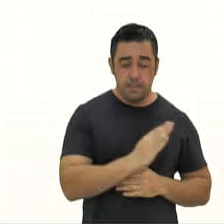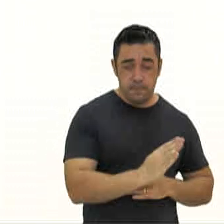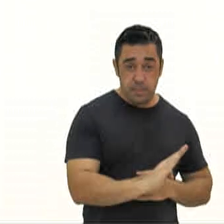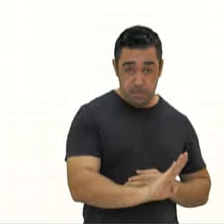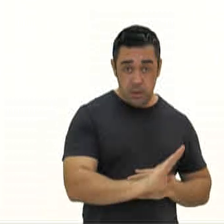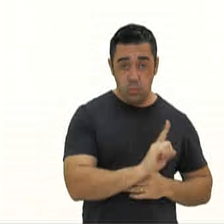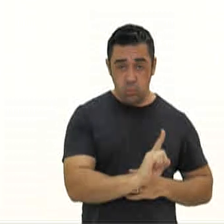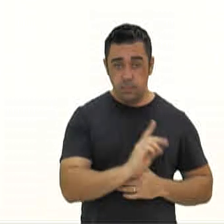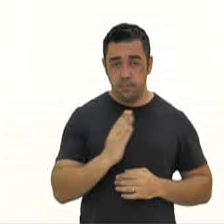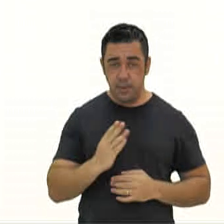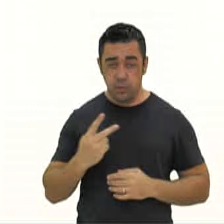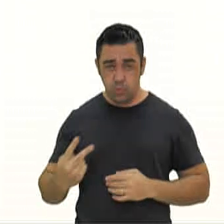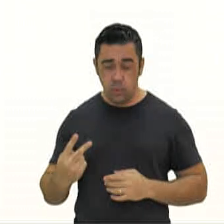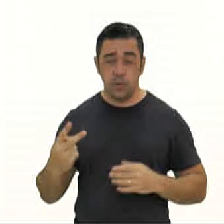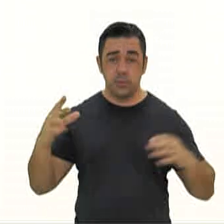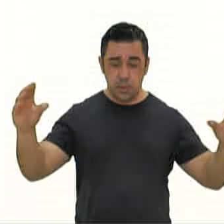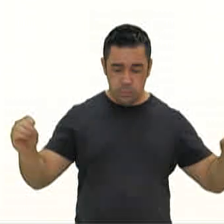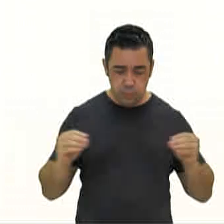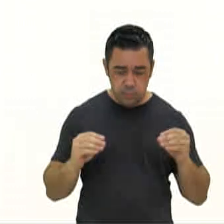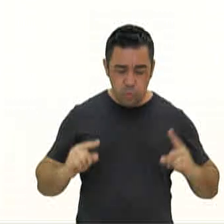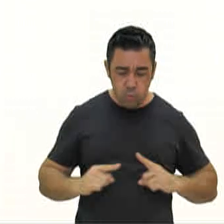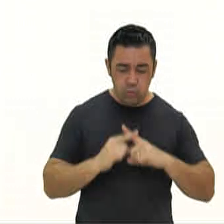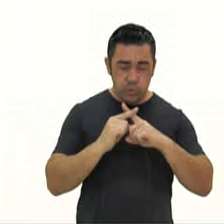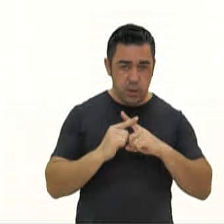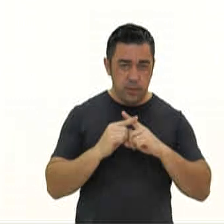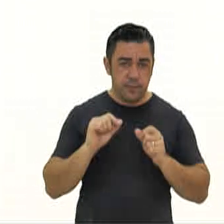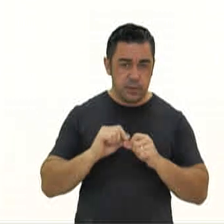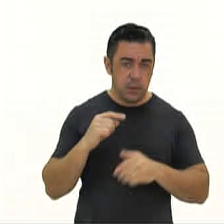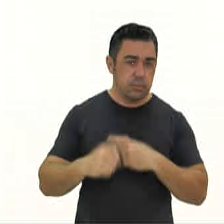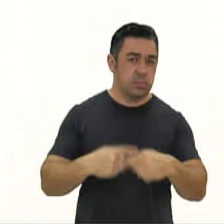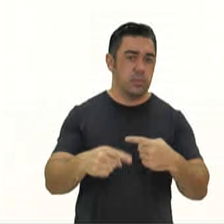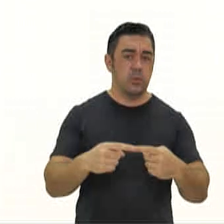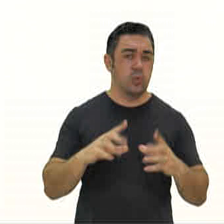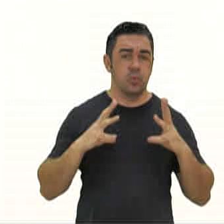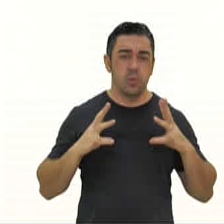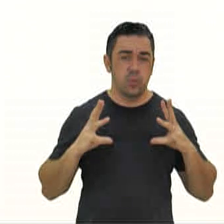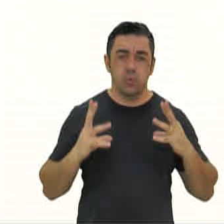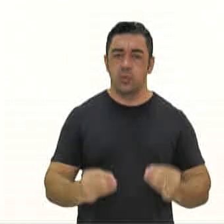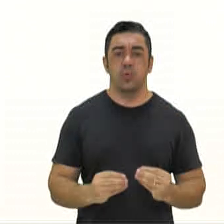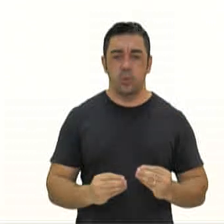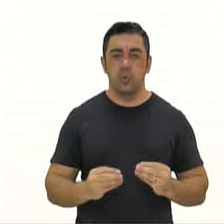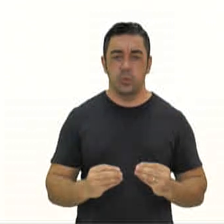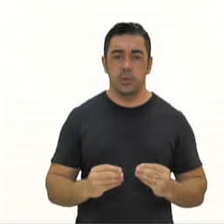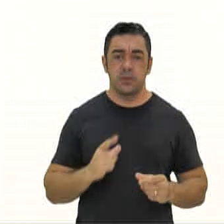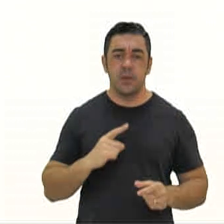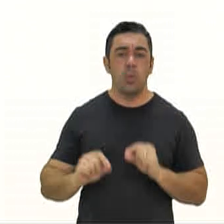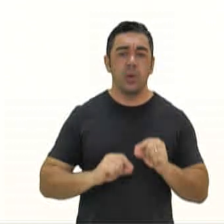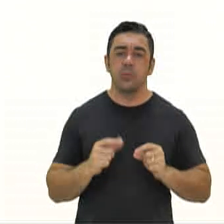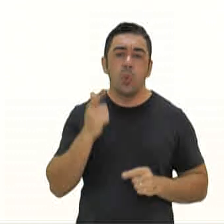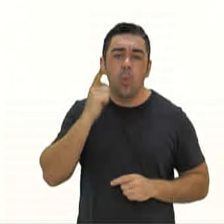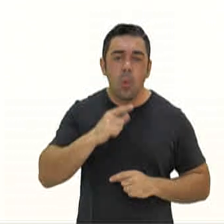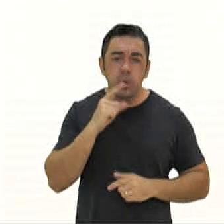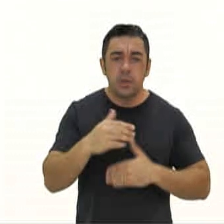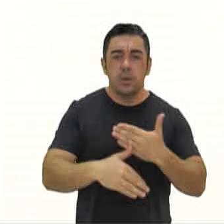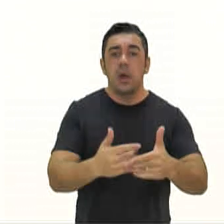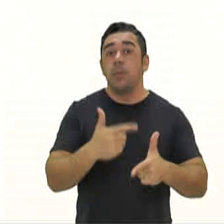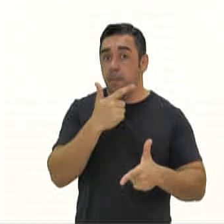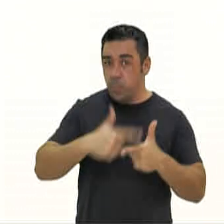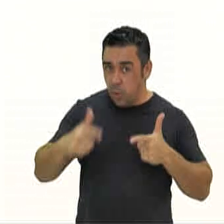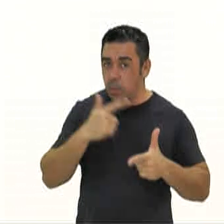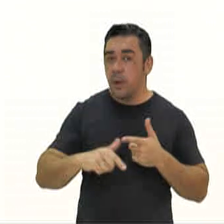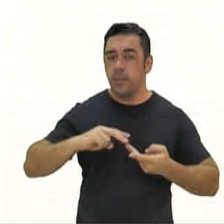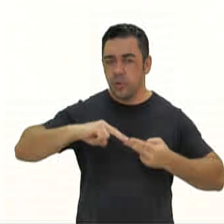B2 foram levados para o laboratório e cruzados. Produziram todos os descendentes estéreis e com sérios problemas